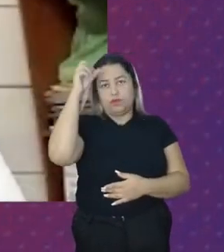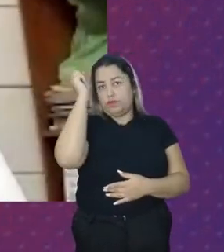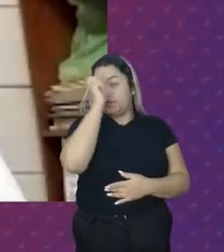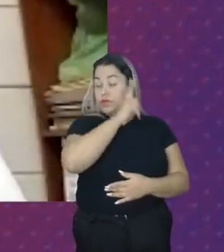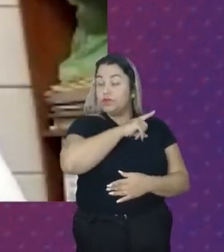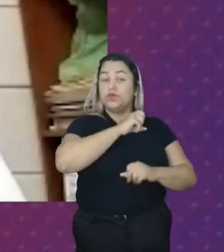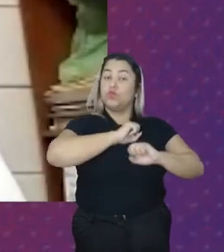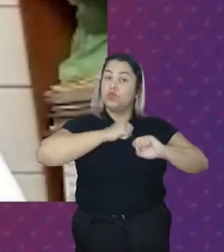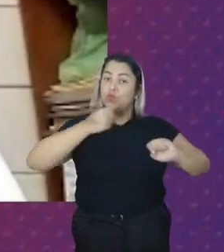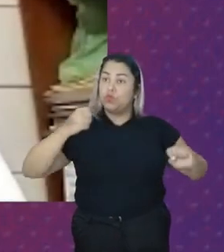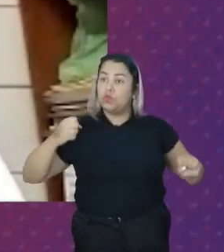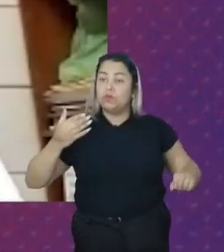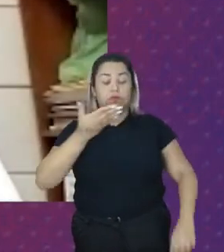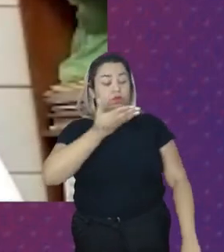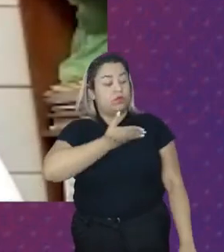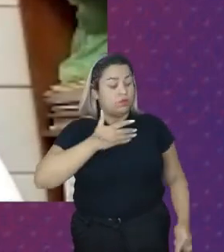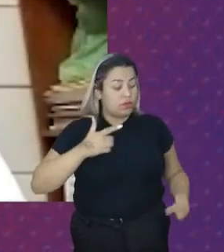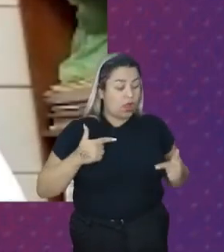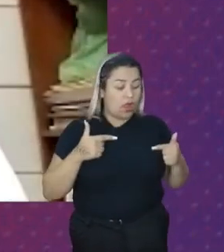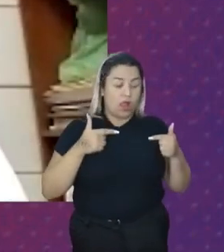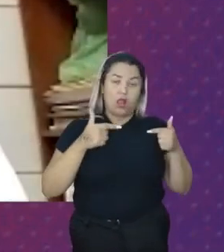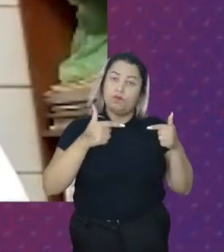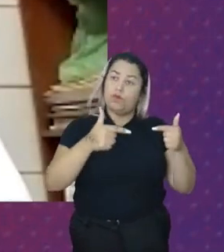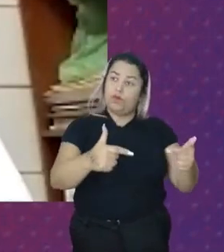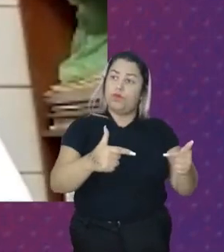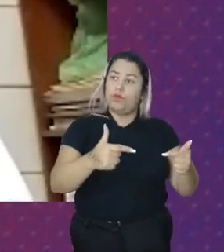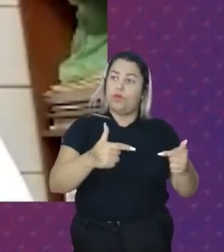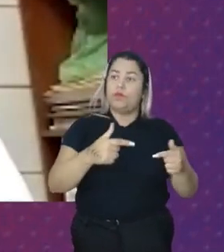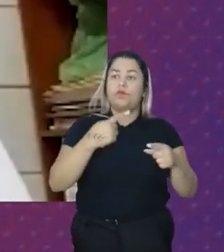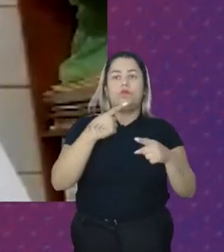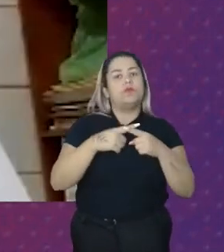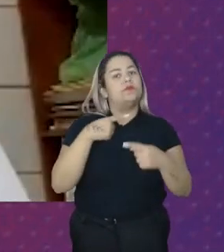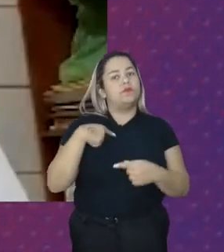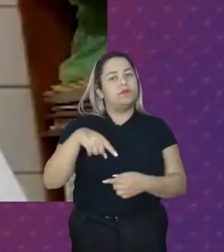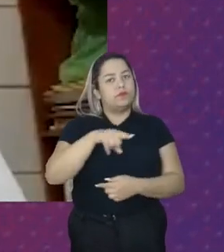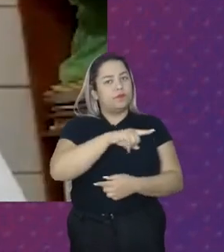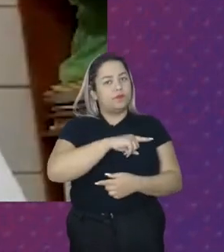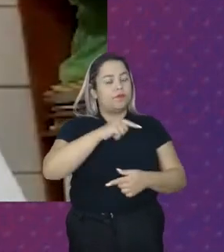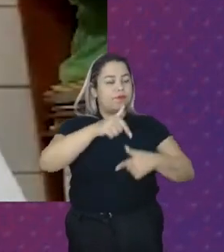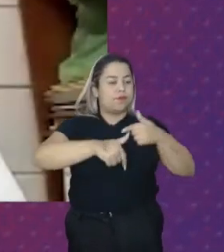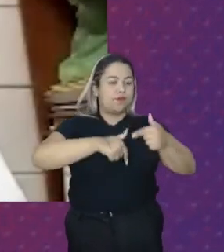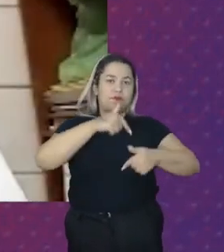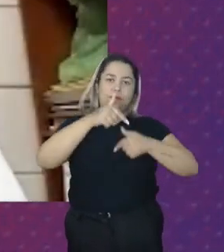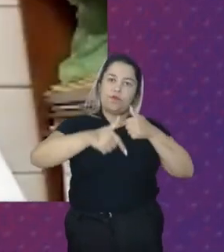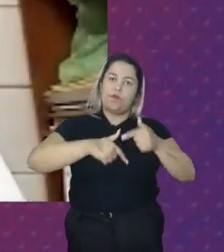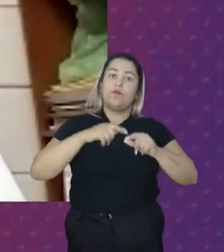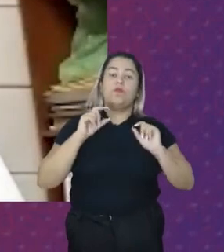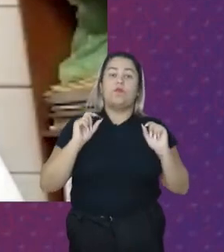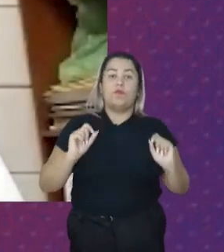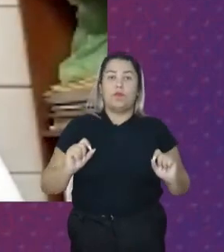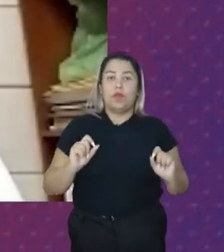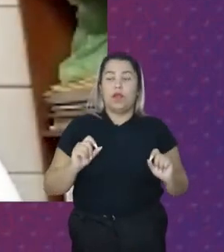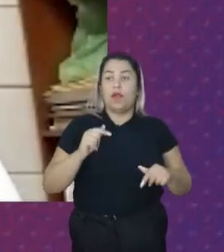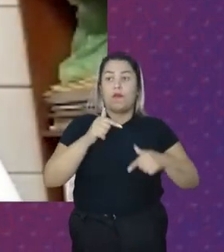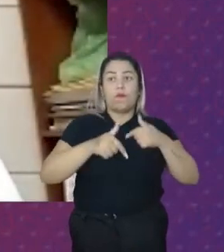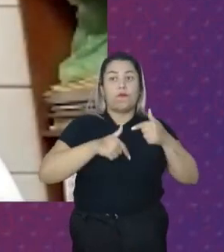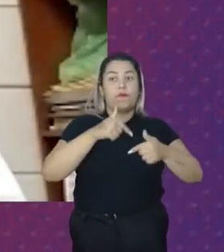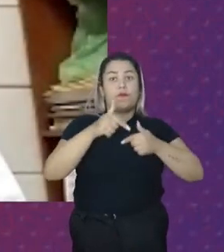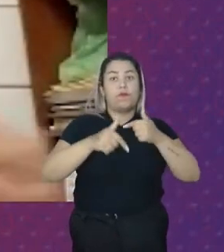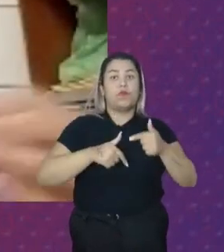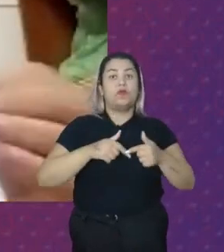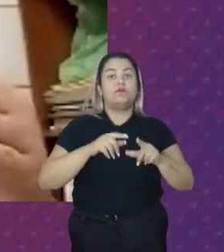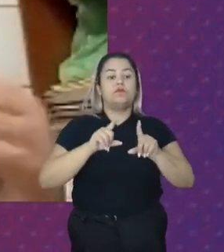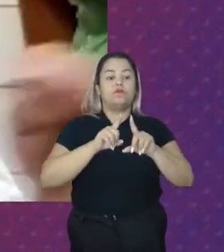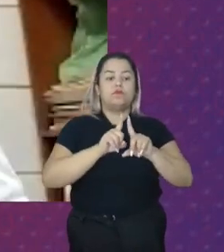De trazer Essas companheiras Para a luta Porque nós trabalhamos De uma forma pulverizada As trabalhadoras domésticas